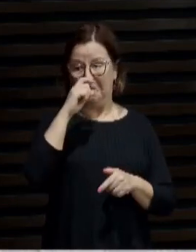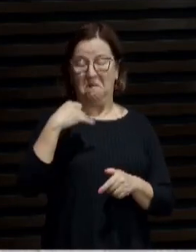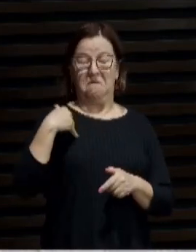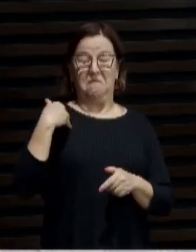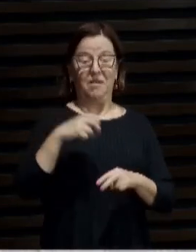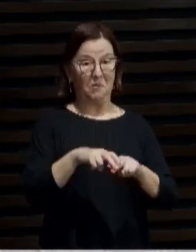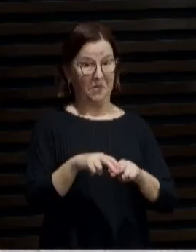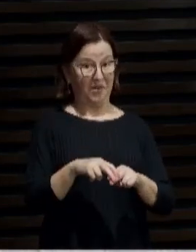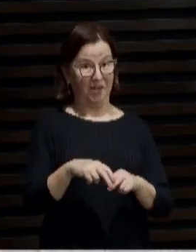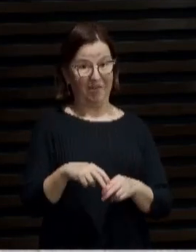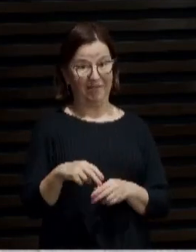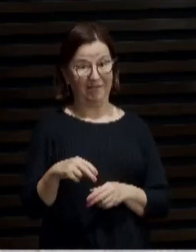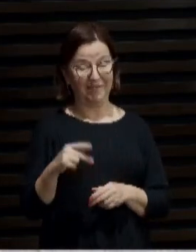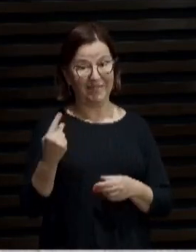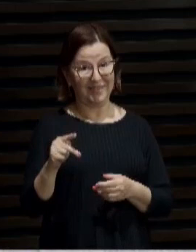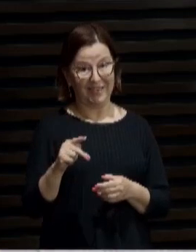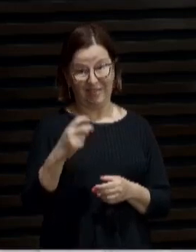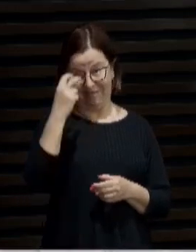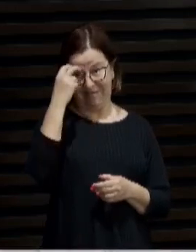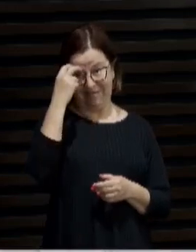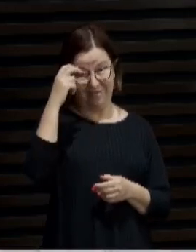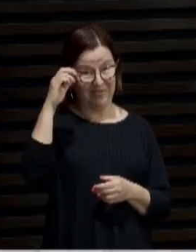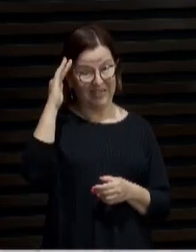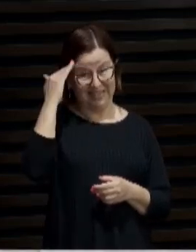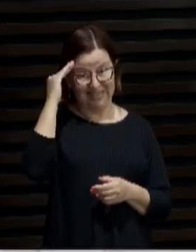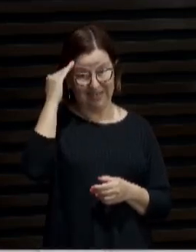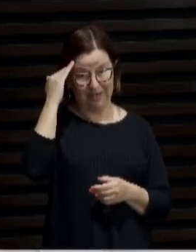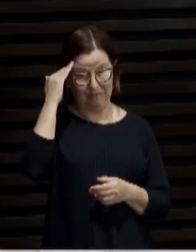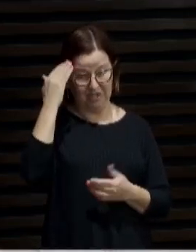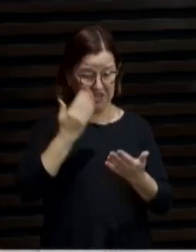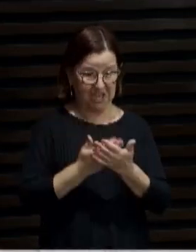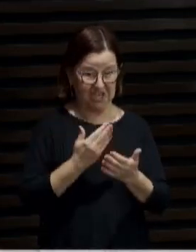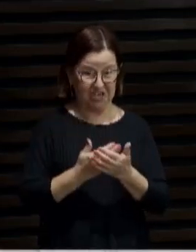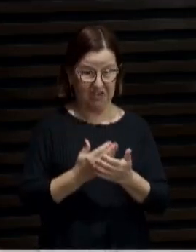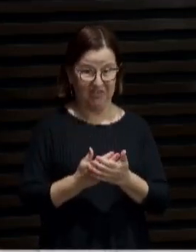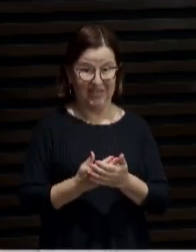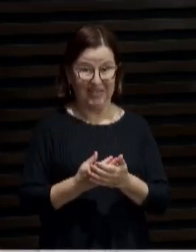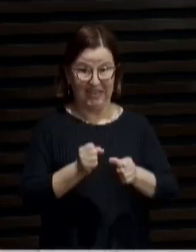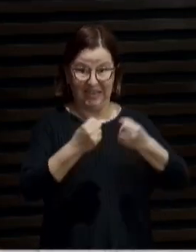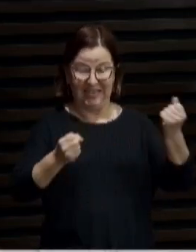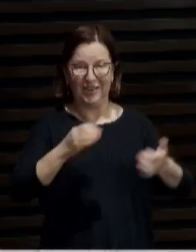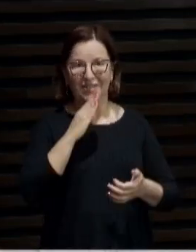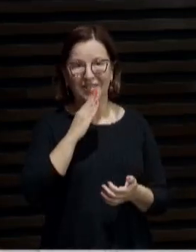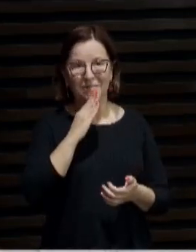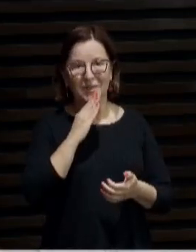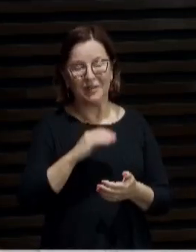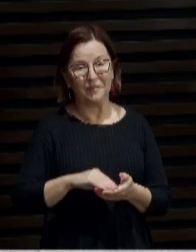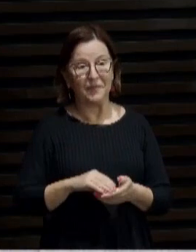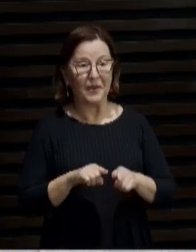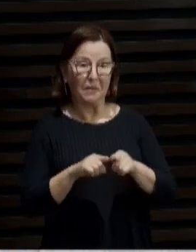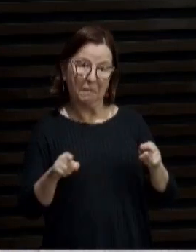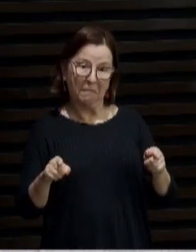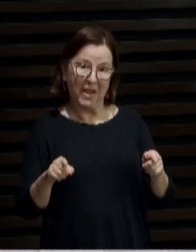de grande entendimento, estudiosos e de grande conhecimento. Porém, eles eram estudiosos do conhecimento